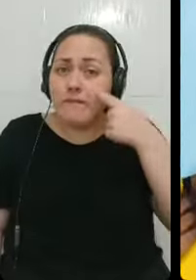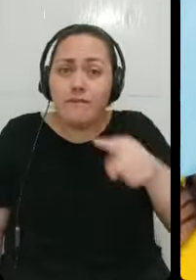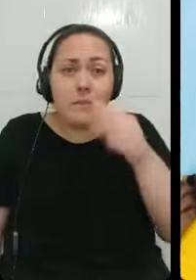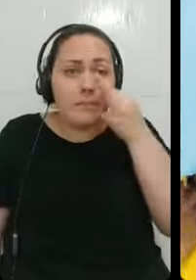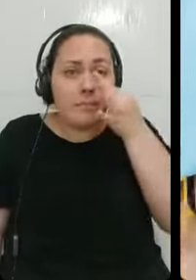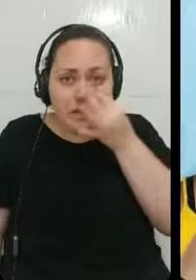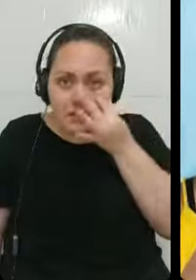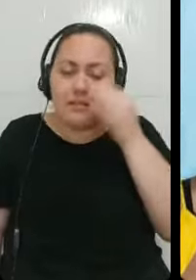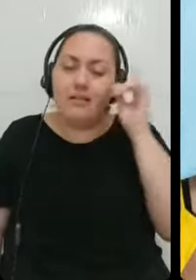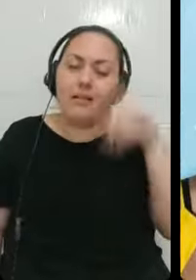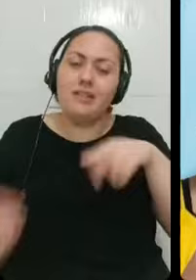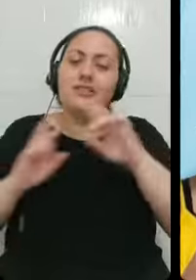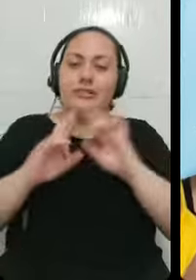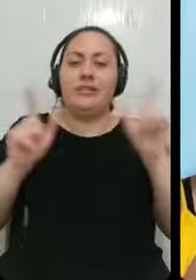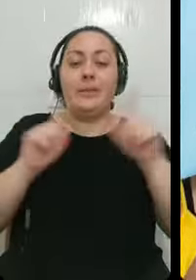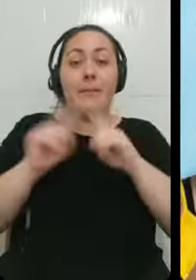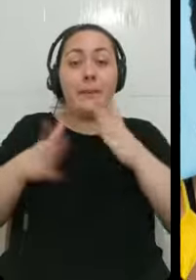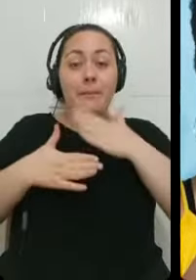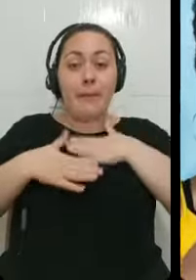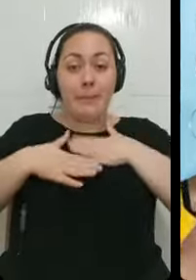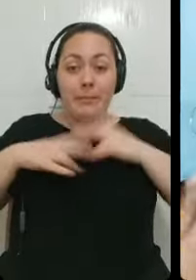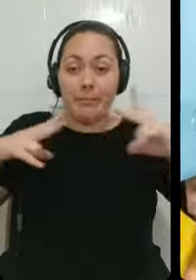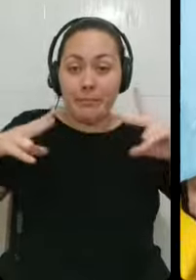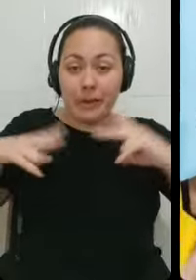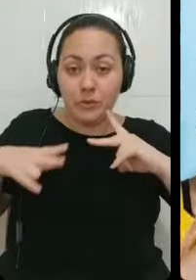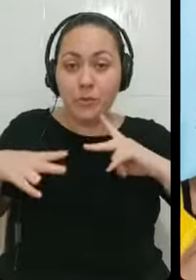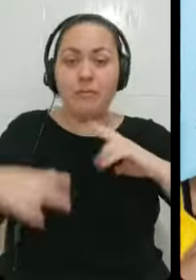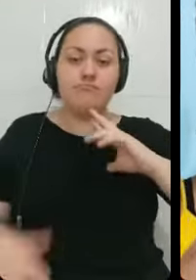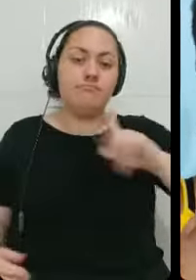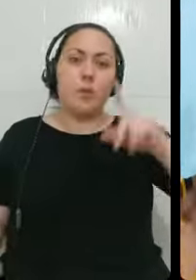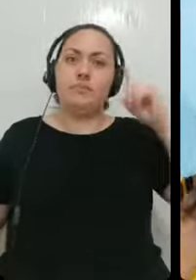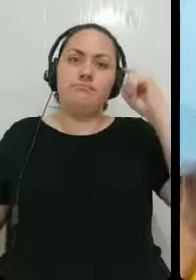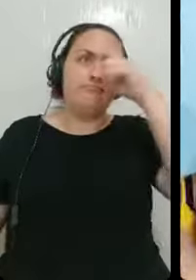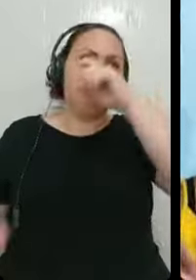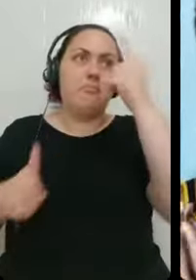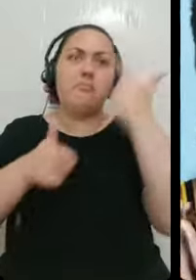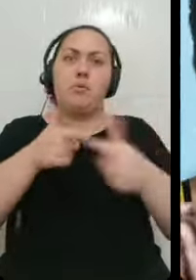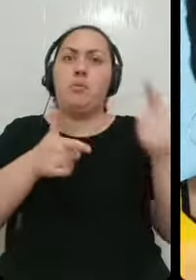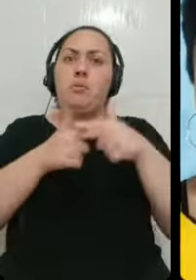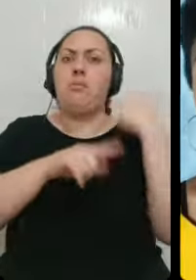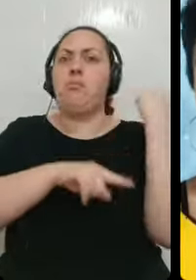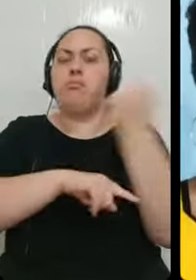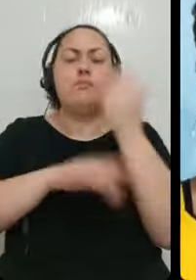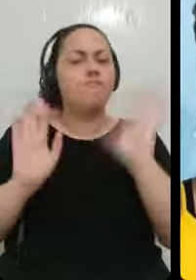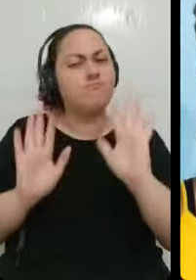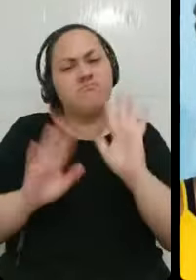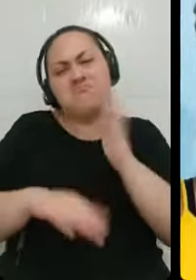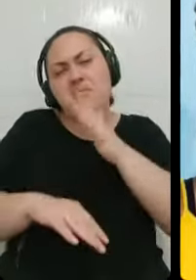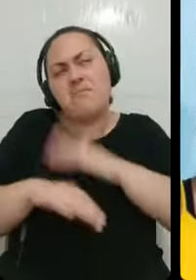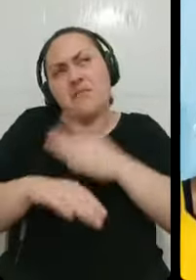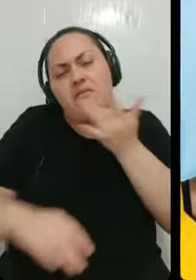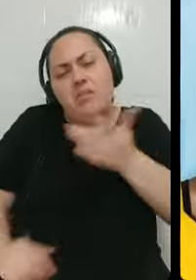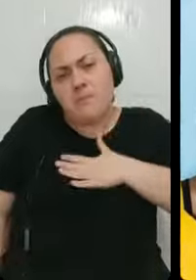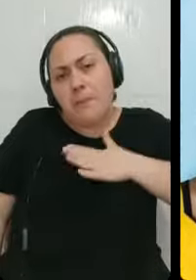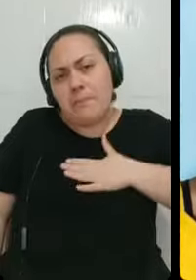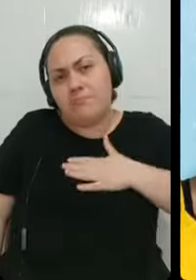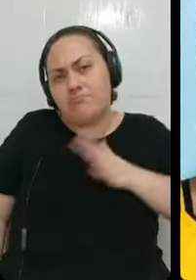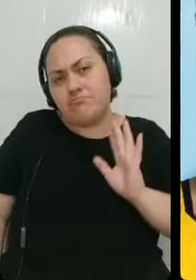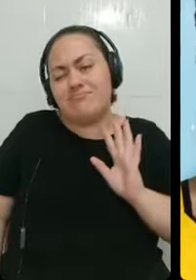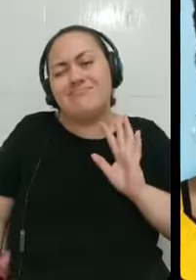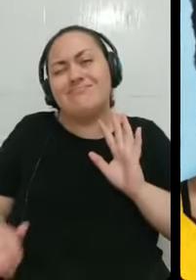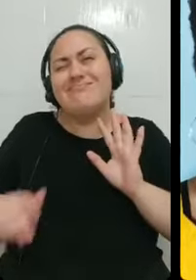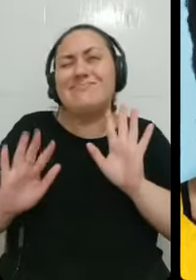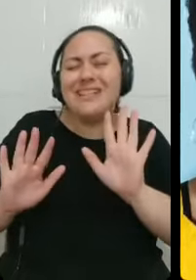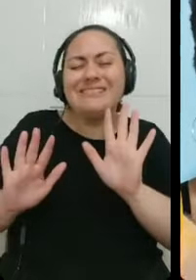mas como eu disse, pessoalmente não foi para mim um grande problema porque é mais fácil, mas é diferente,